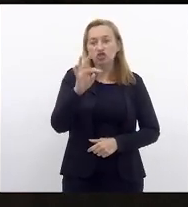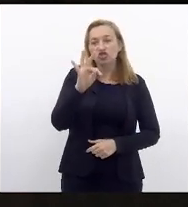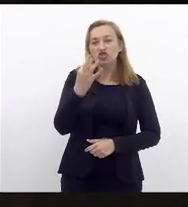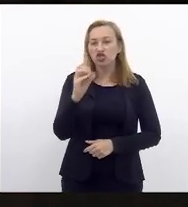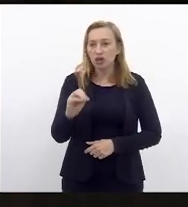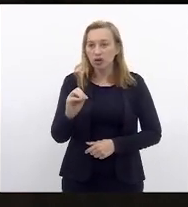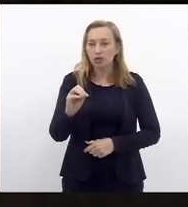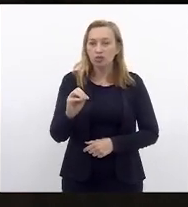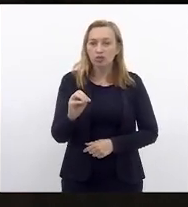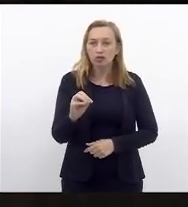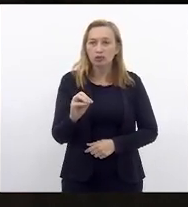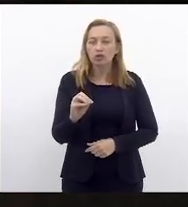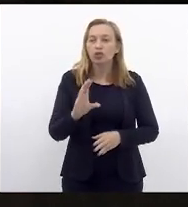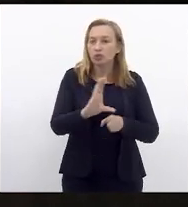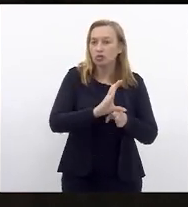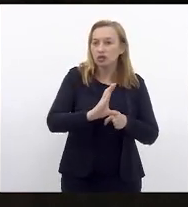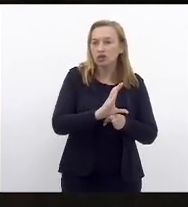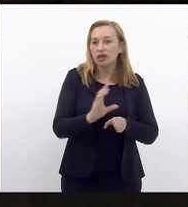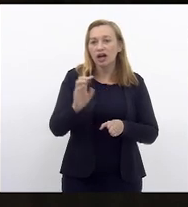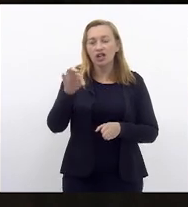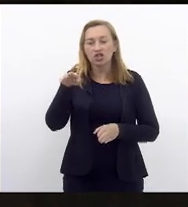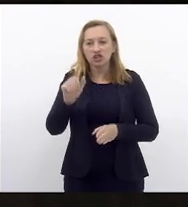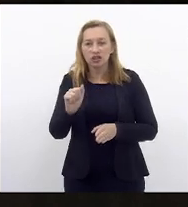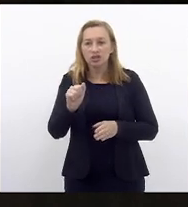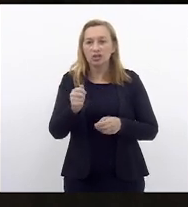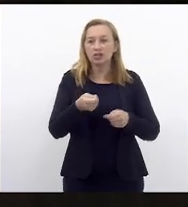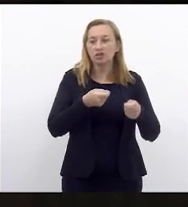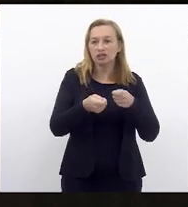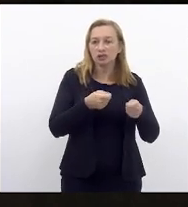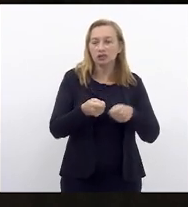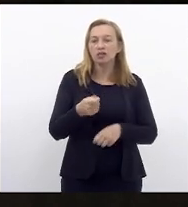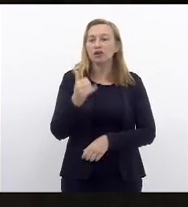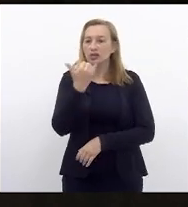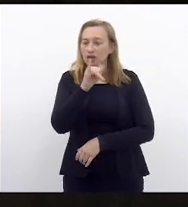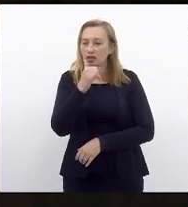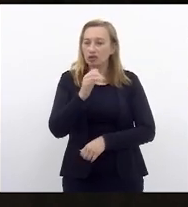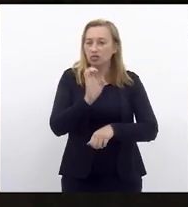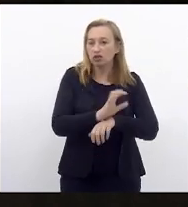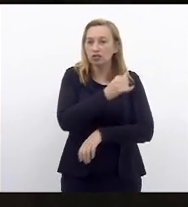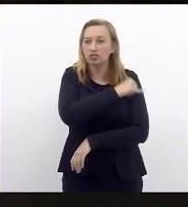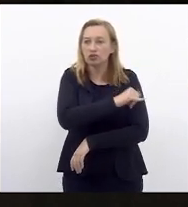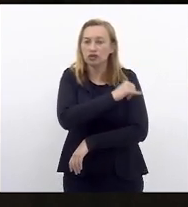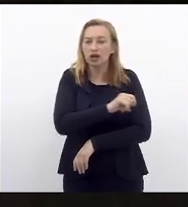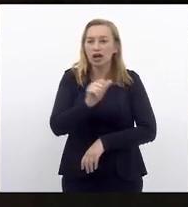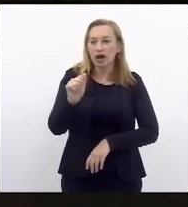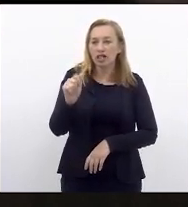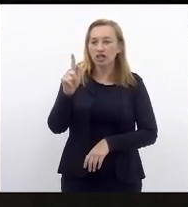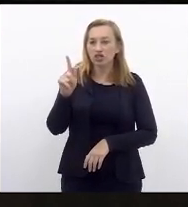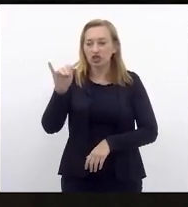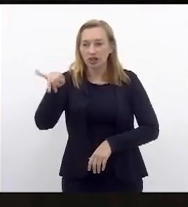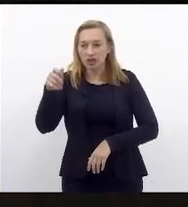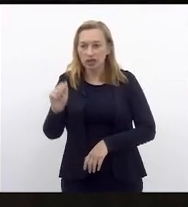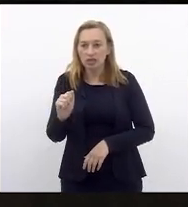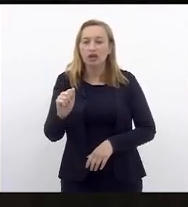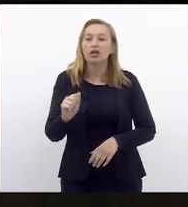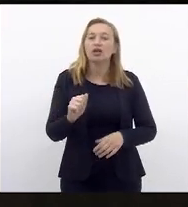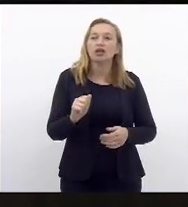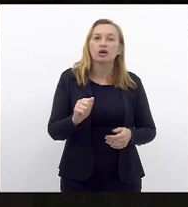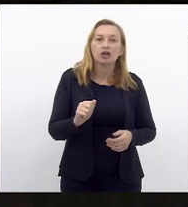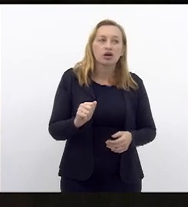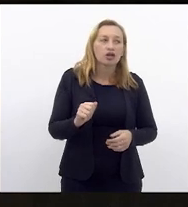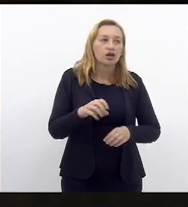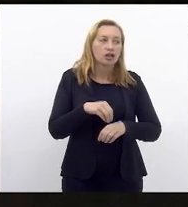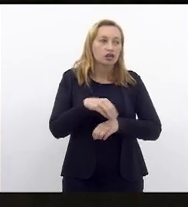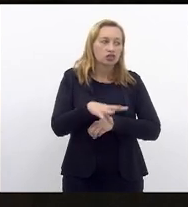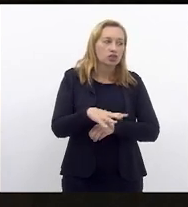Monteiro como conselheiro da Agência Reguladora de Energia e Saneamento Básico do Estado do Rio de Janeiro, a Genersa. A indicação se impõe em razão do término